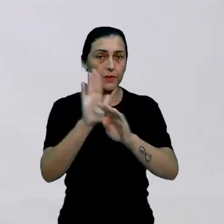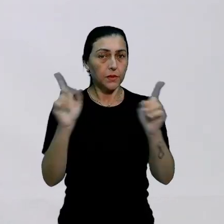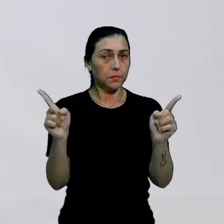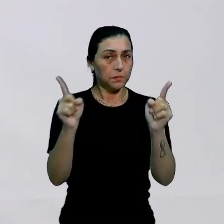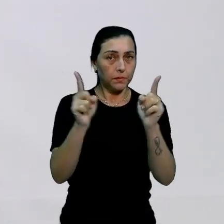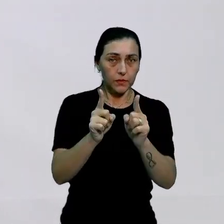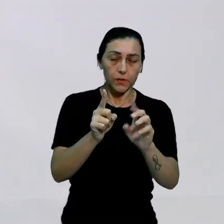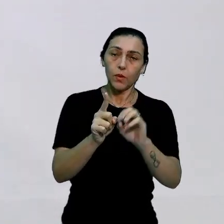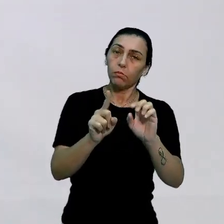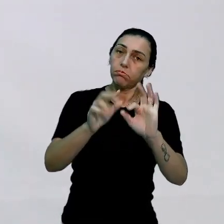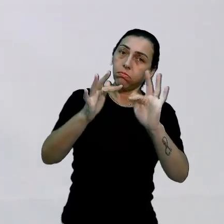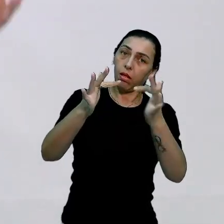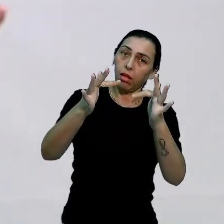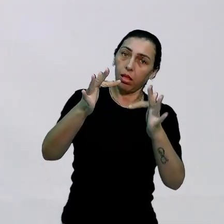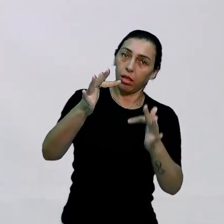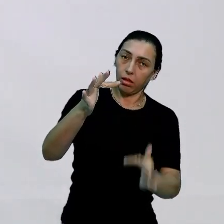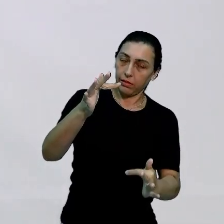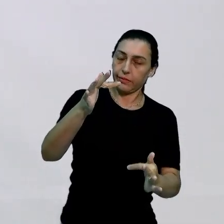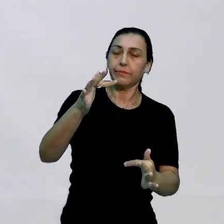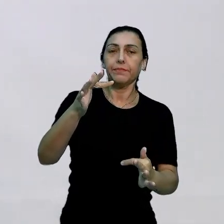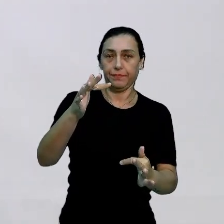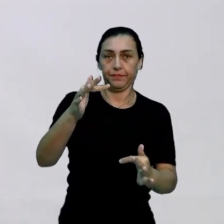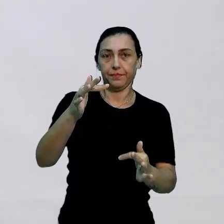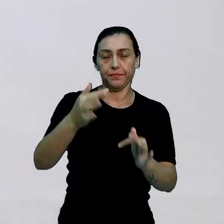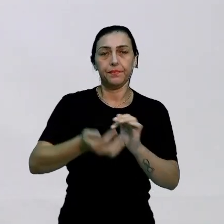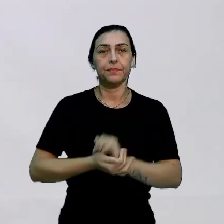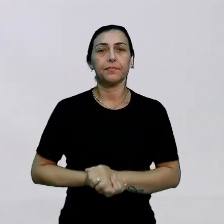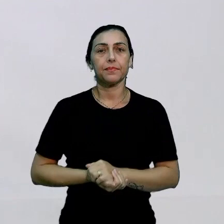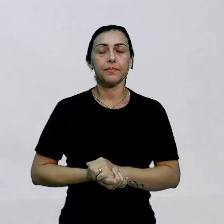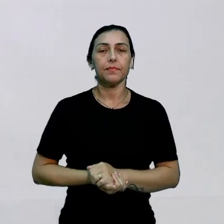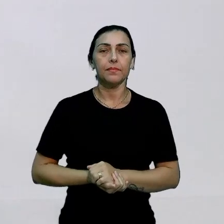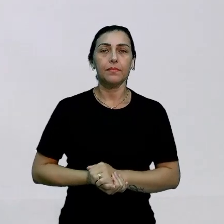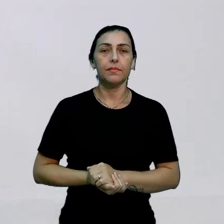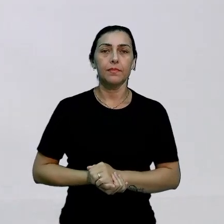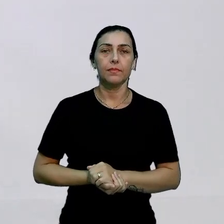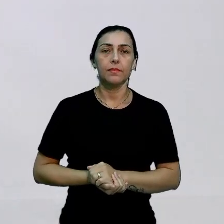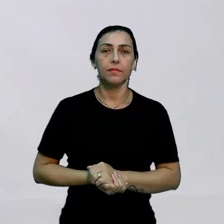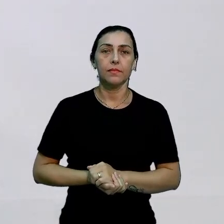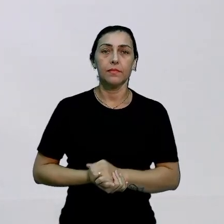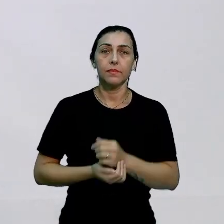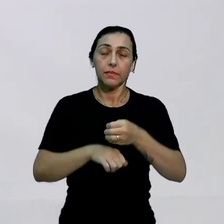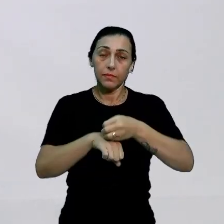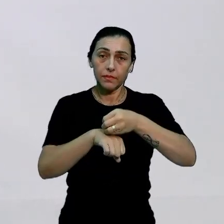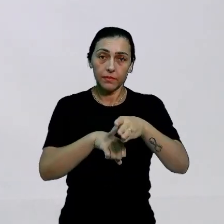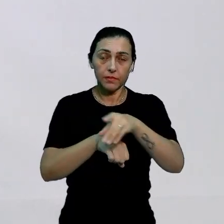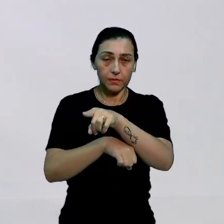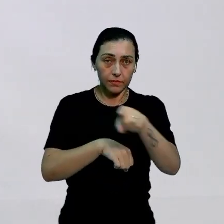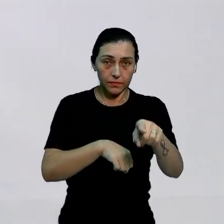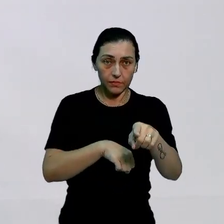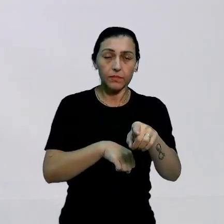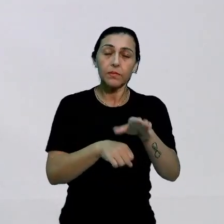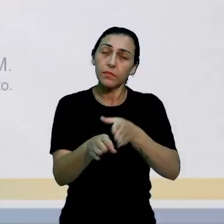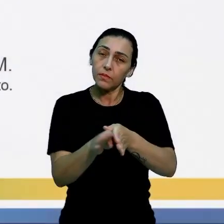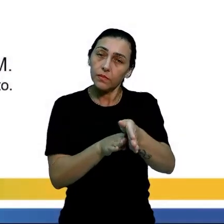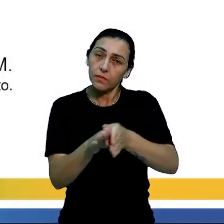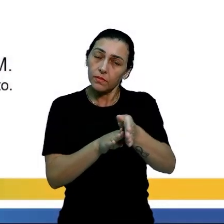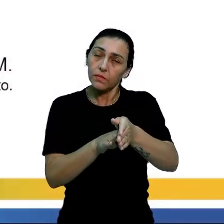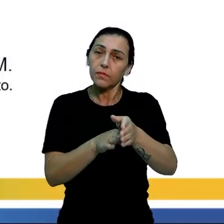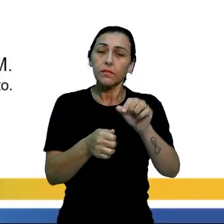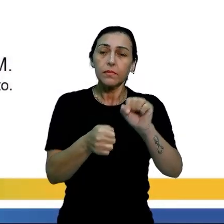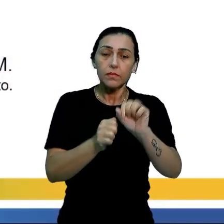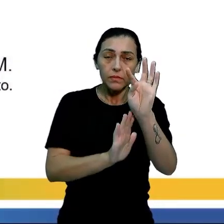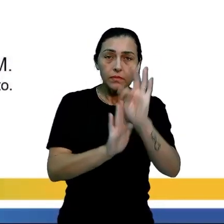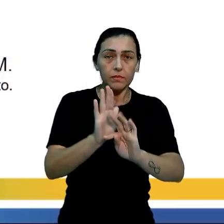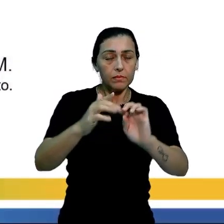pequeno, quanto com textos longos, né? E aí, a dica que eu dou para vocês, né, o conselho, é que quando for